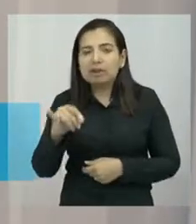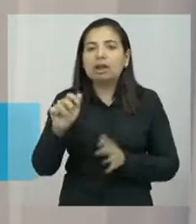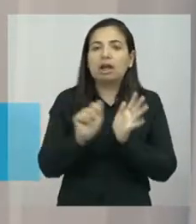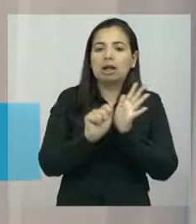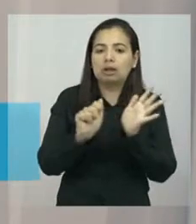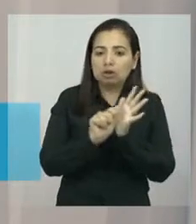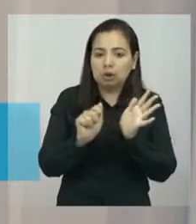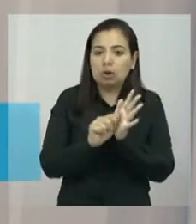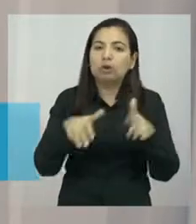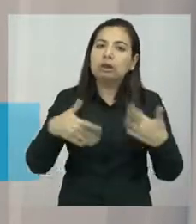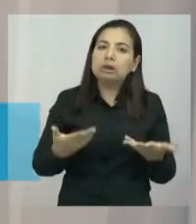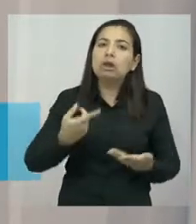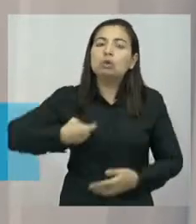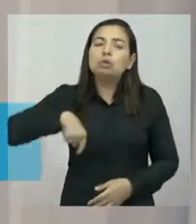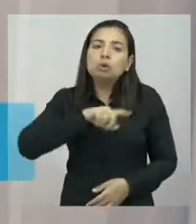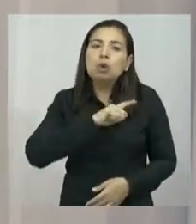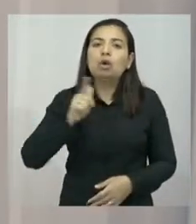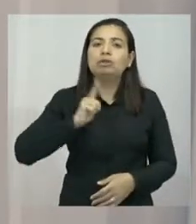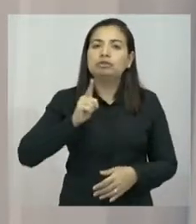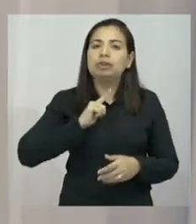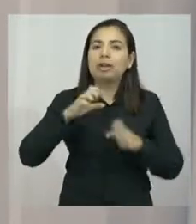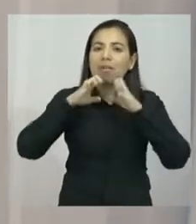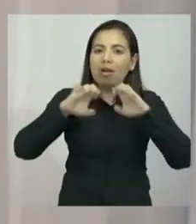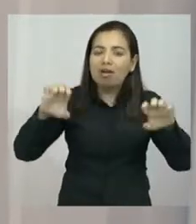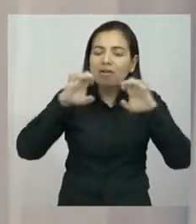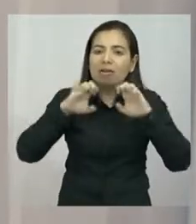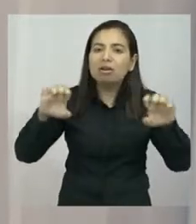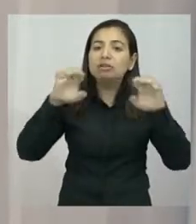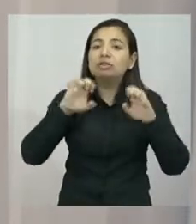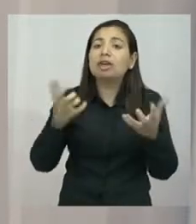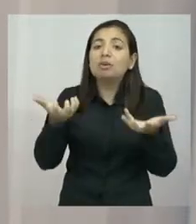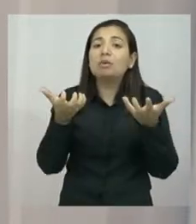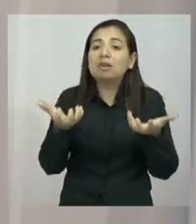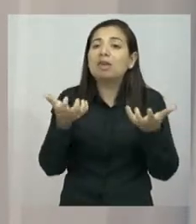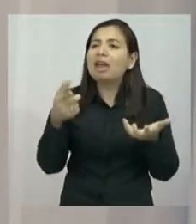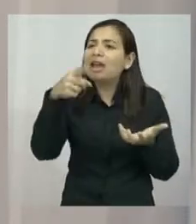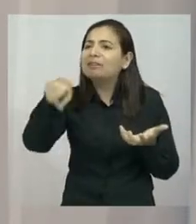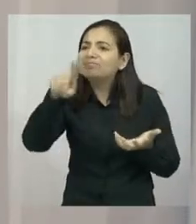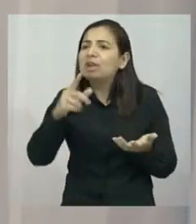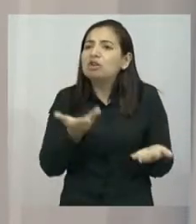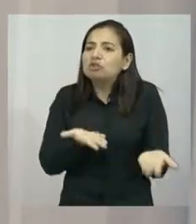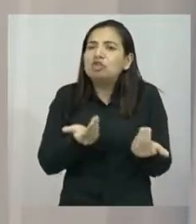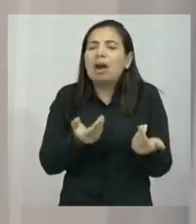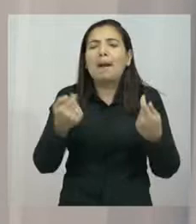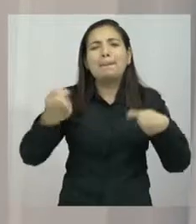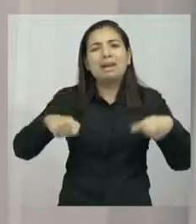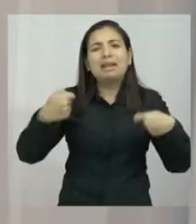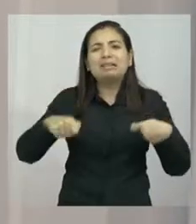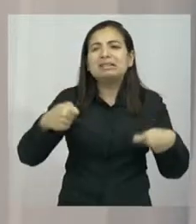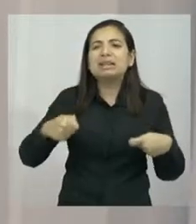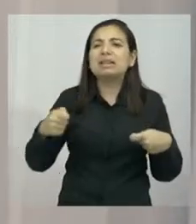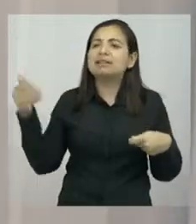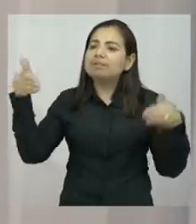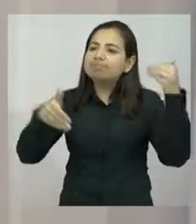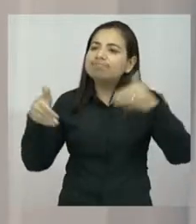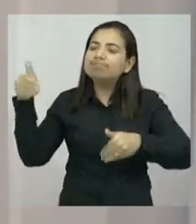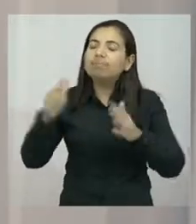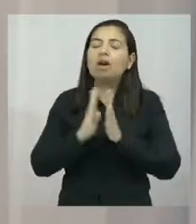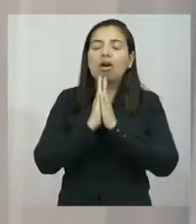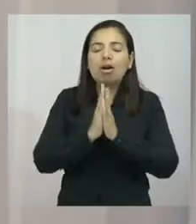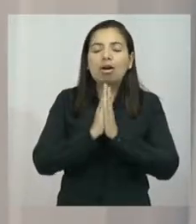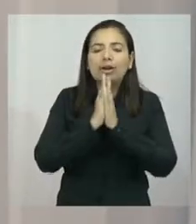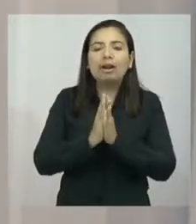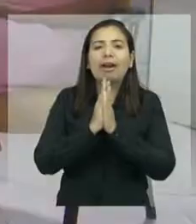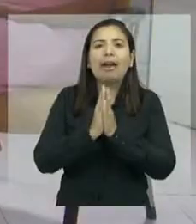evangelho, né, e trazendo a juventude, tirando nesse dia de evento da ociosidade, para que eles possam